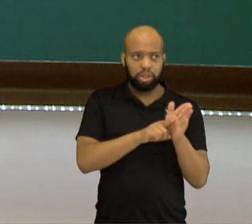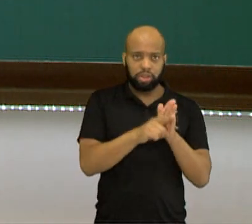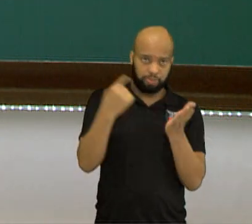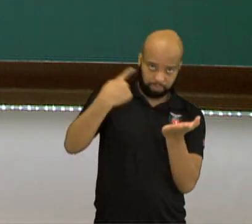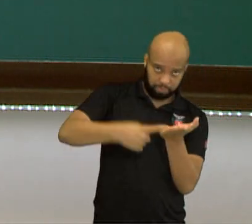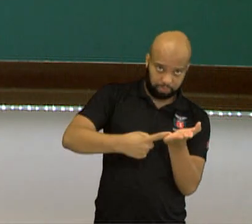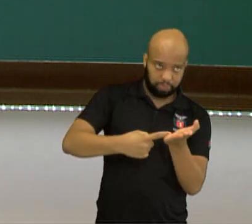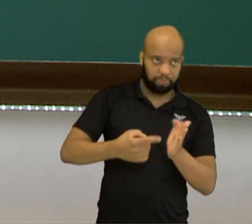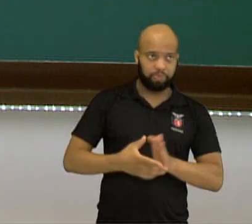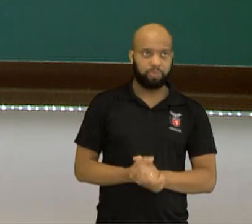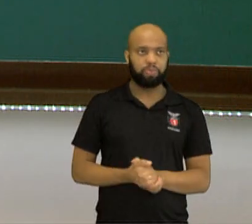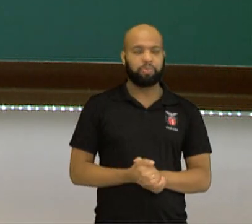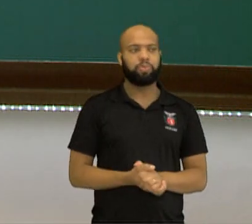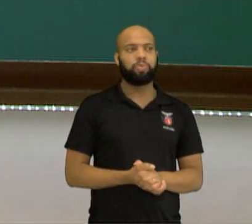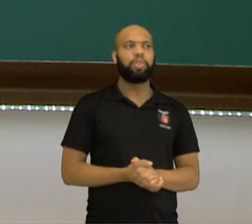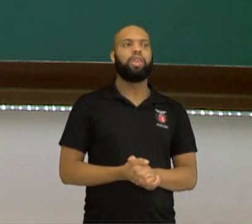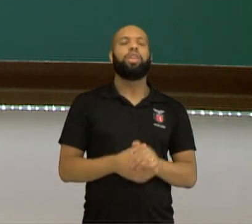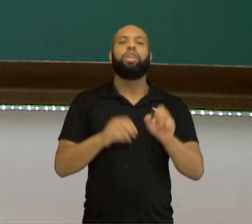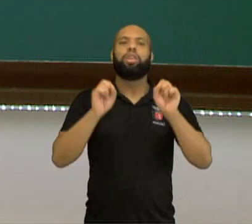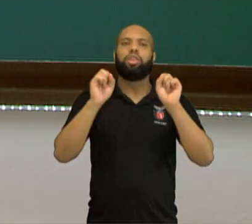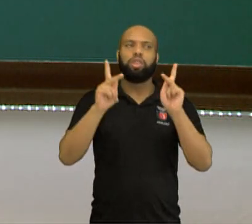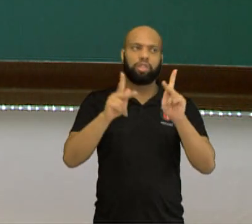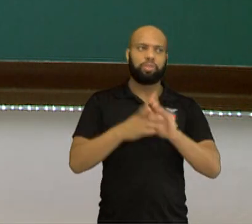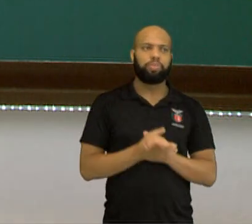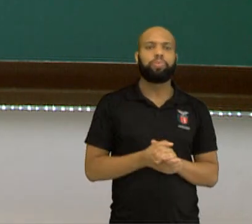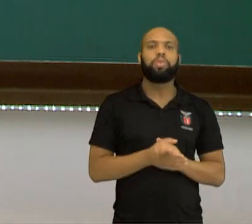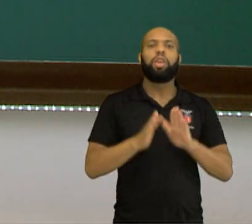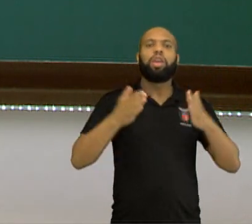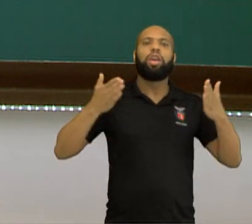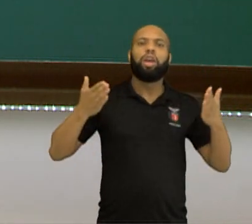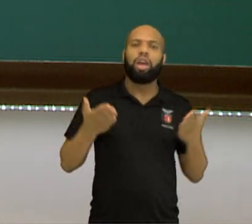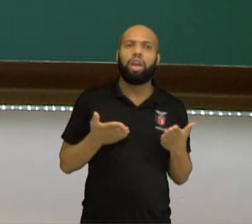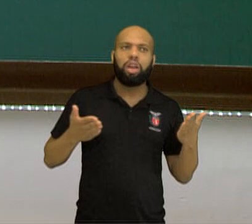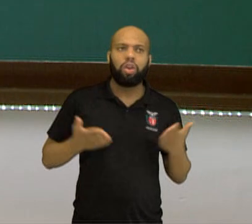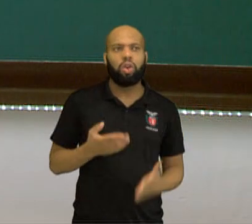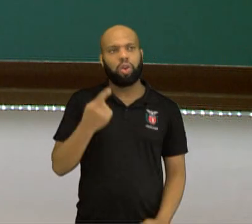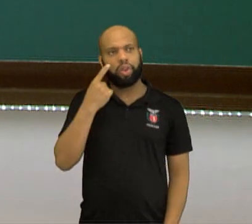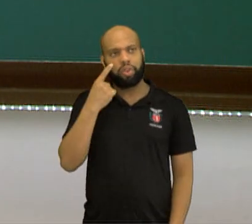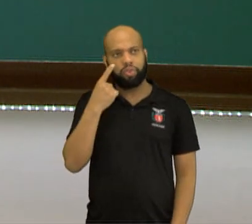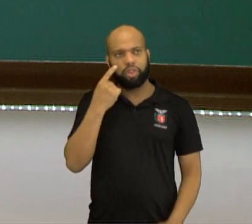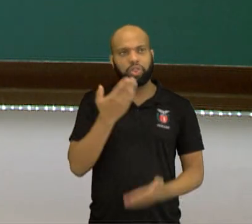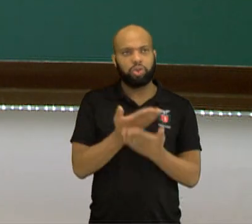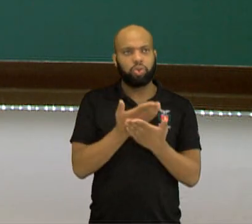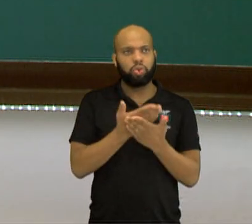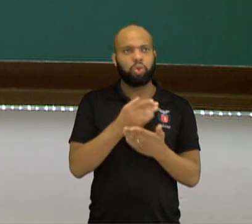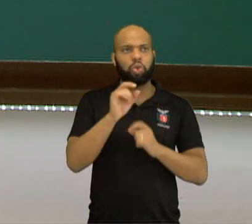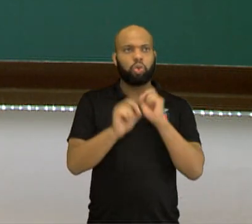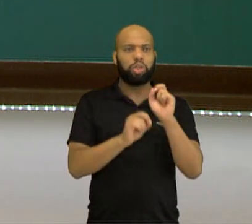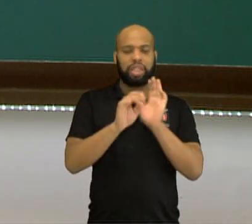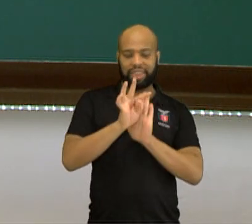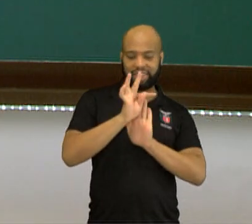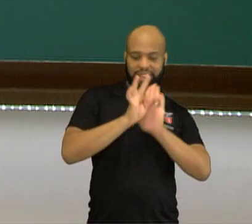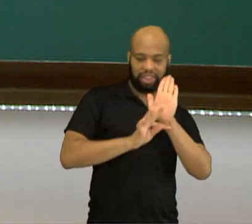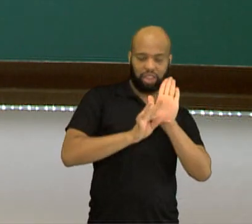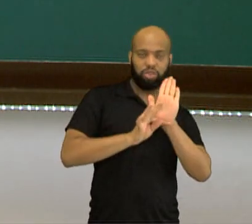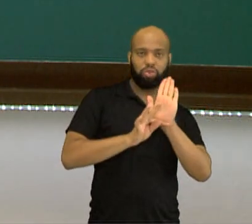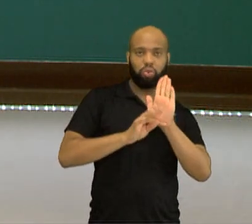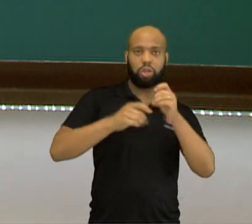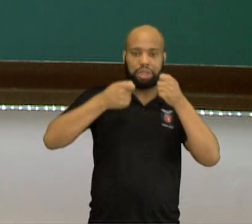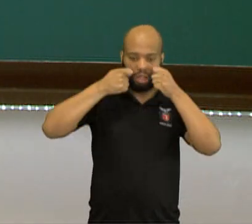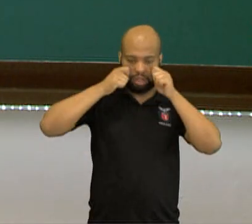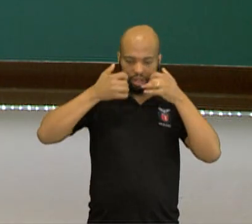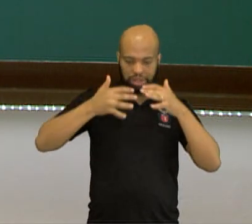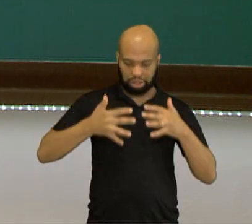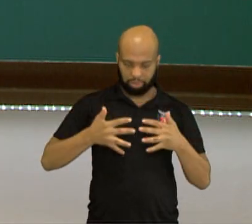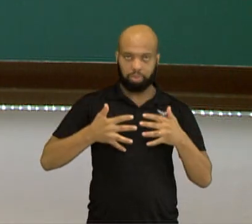combinado? Bom, vamos ver o que é um texto dramático, né?